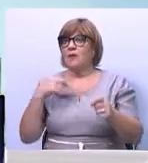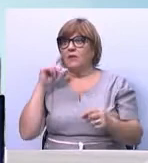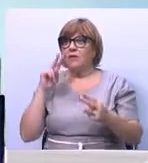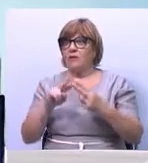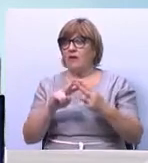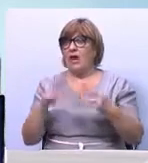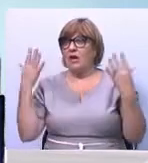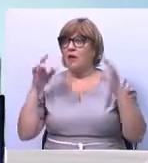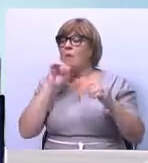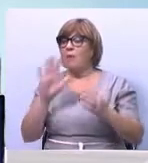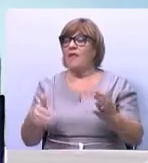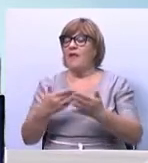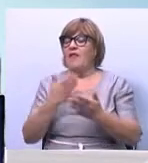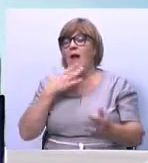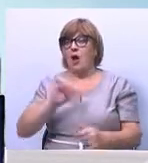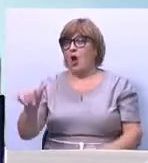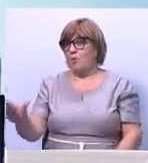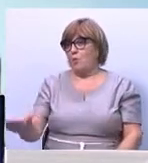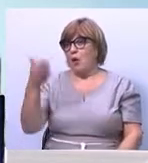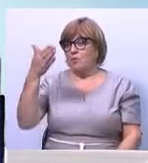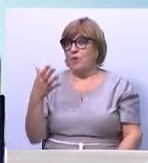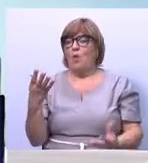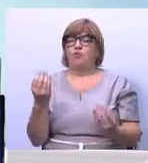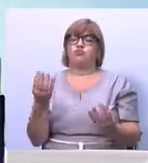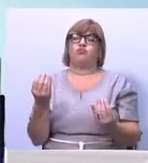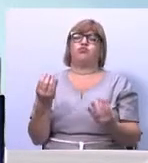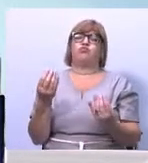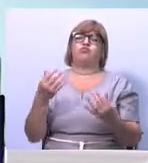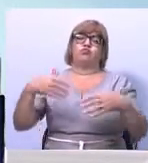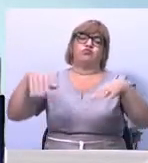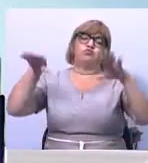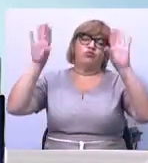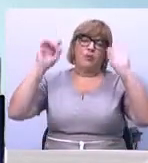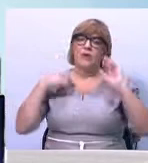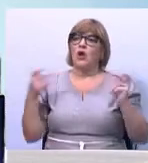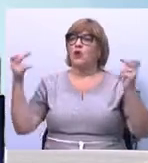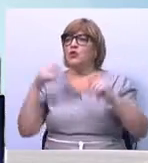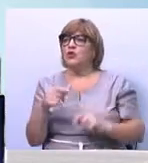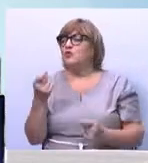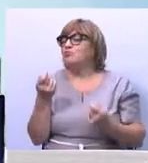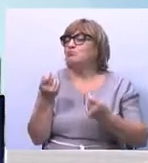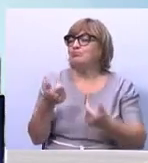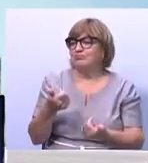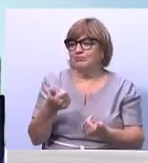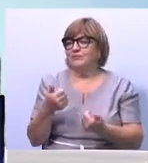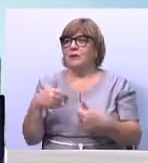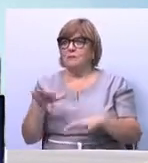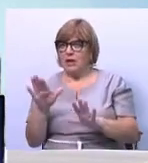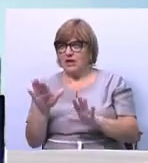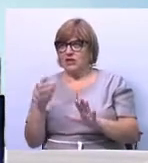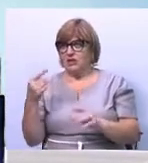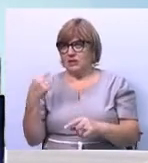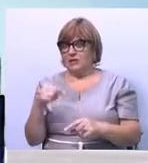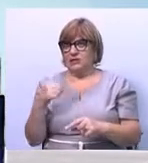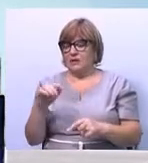nossa natureza podem originar um óleo essencial, portanto, são imensos. Podemos imaginar. Eu trouxe pouquinhos mesmo, mas a verdade é que existem